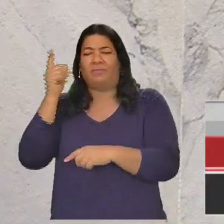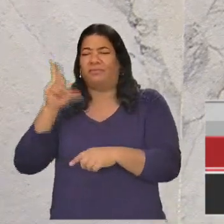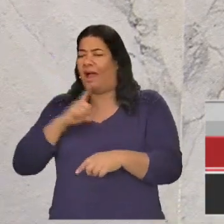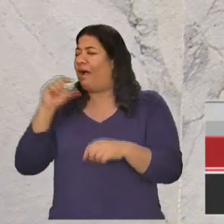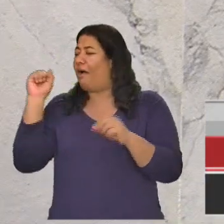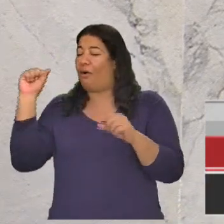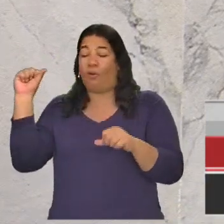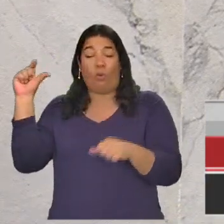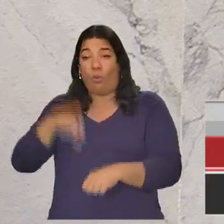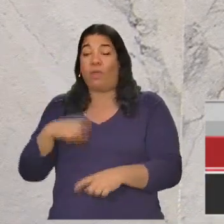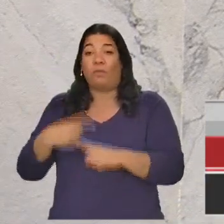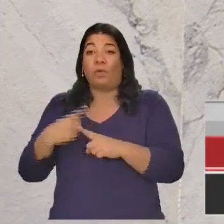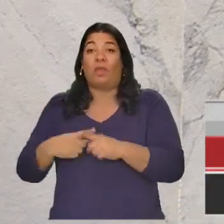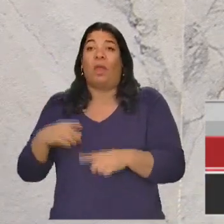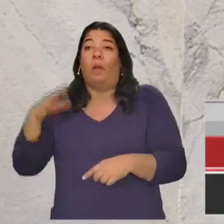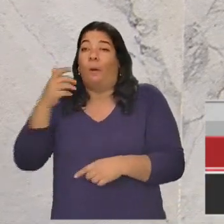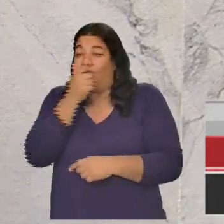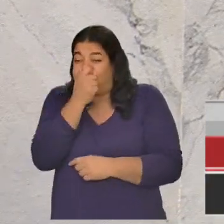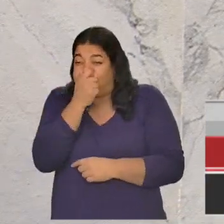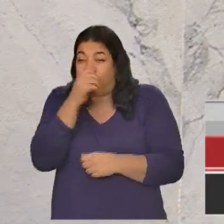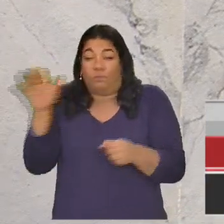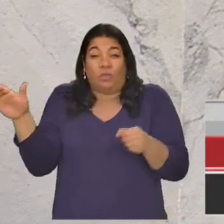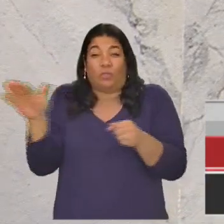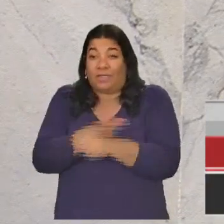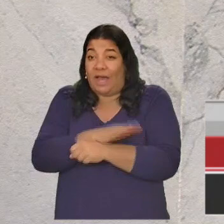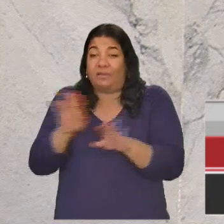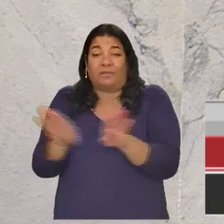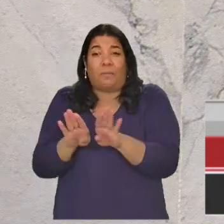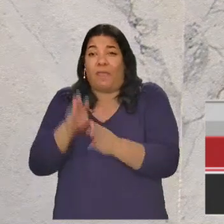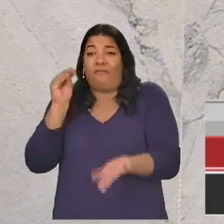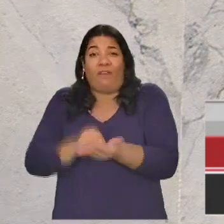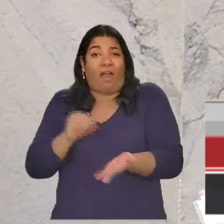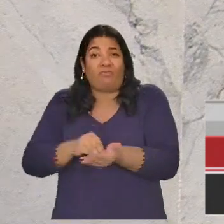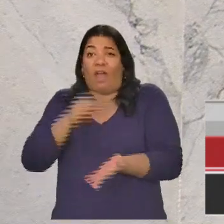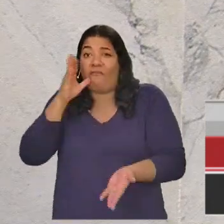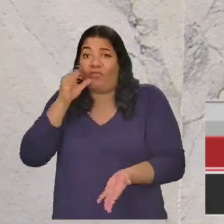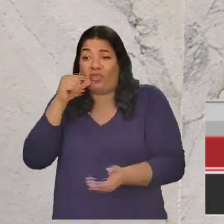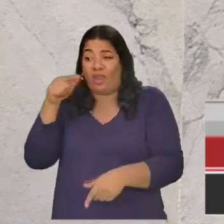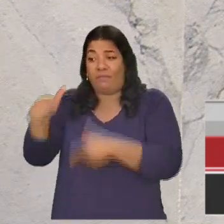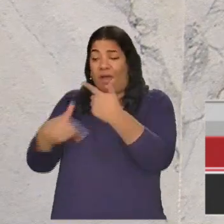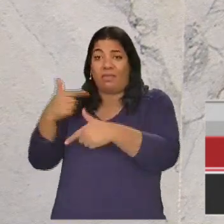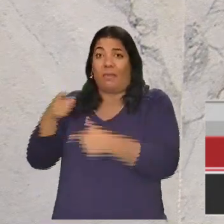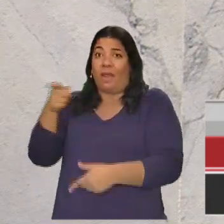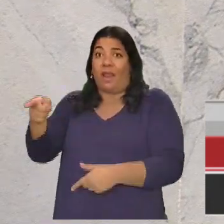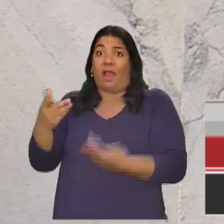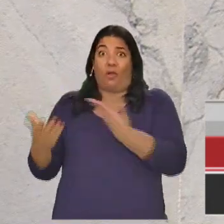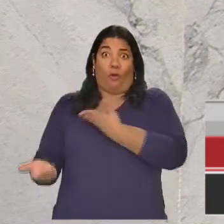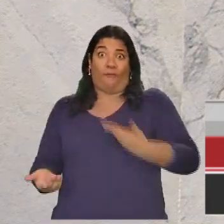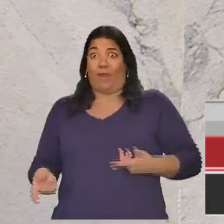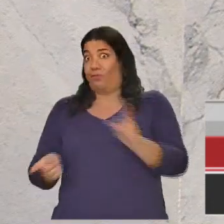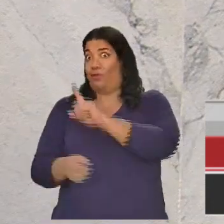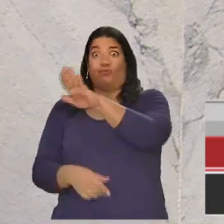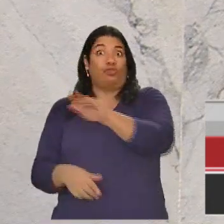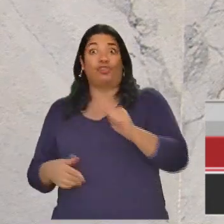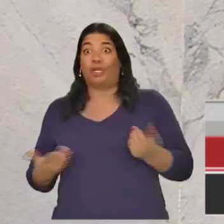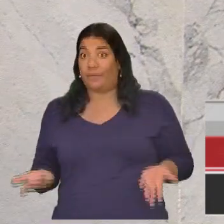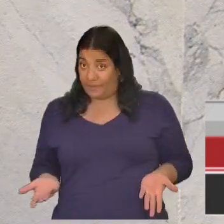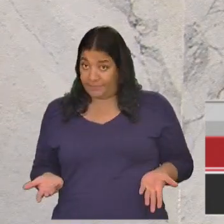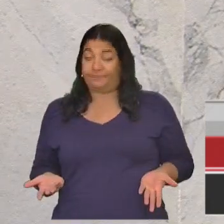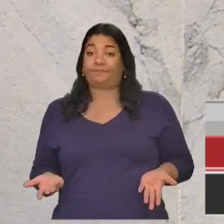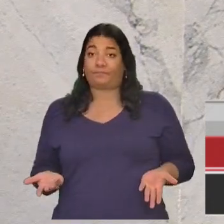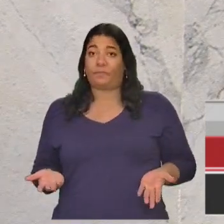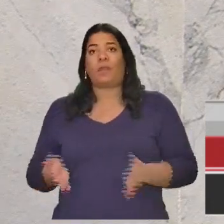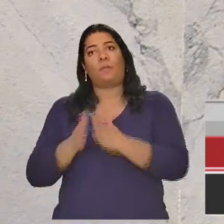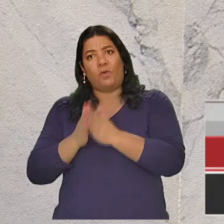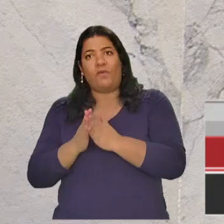superlotação dos presídios é a falta de servidores o governo não chama os servidores não faço esse apelo